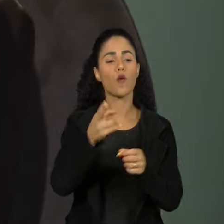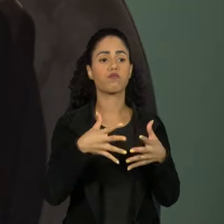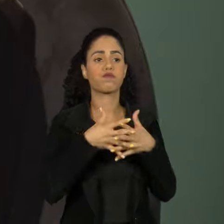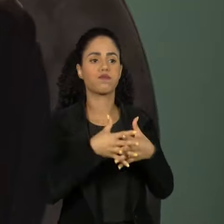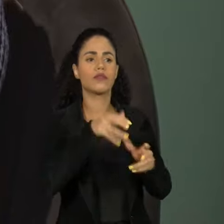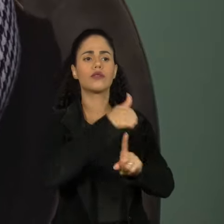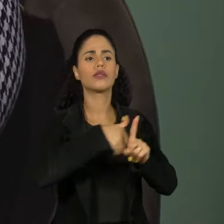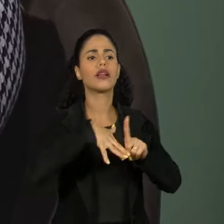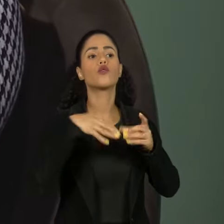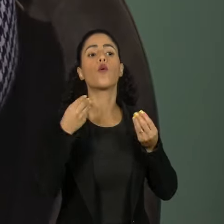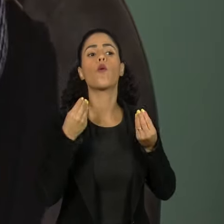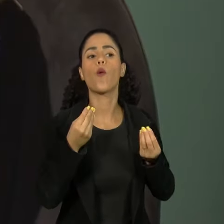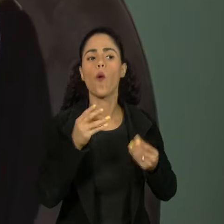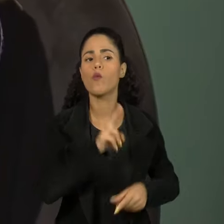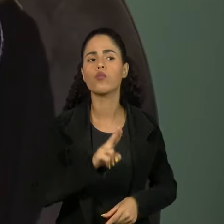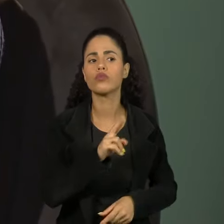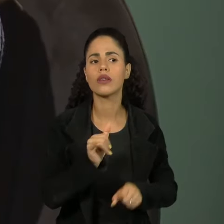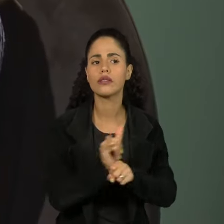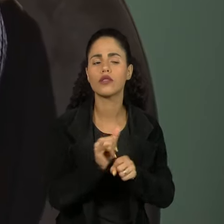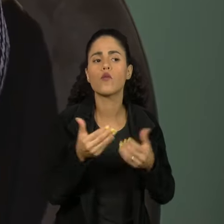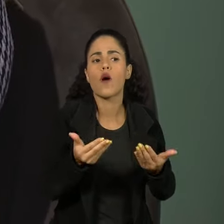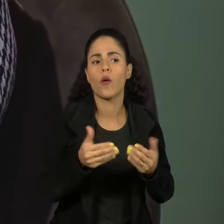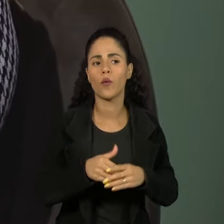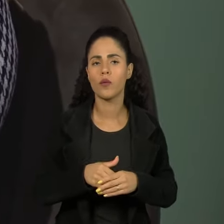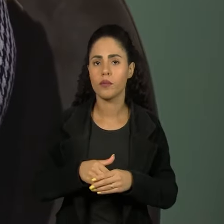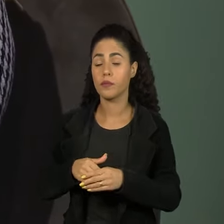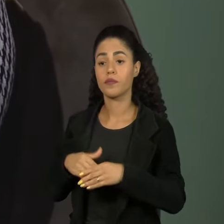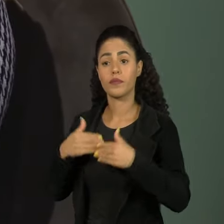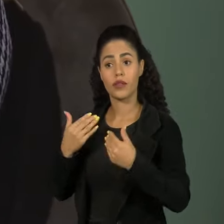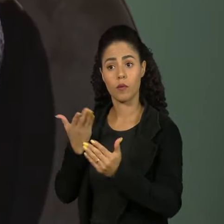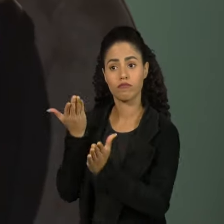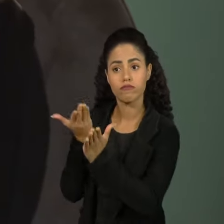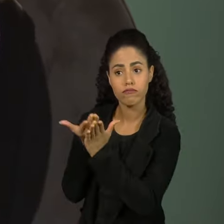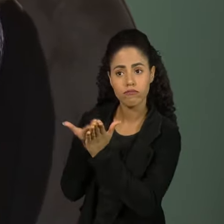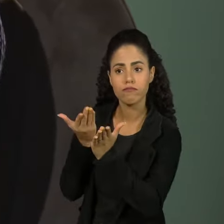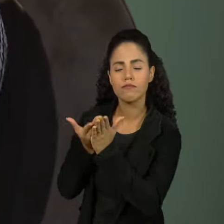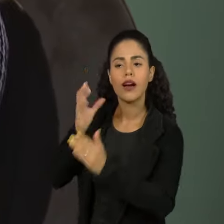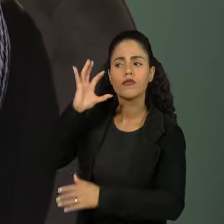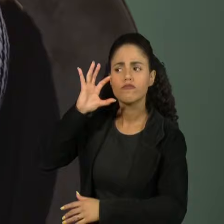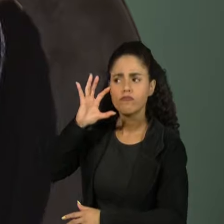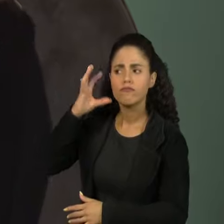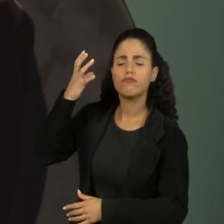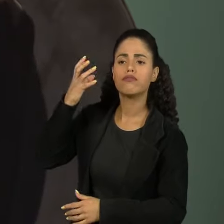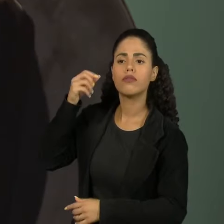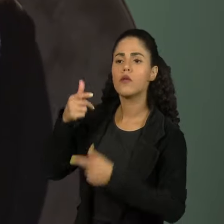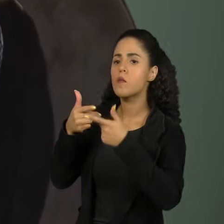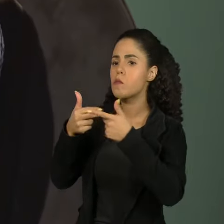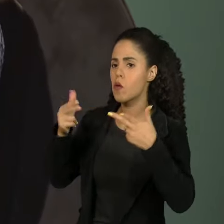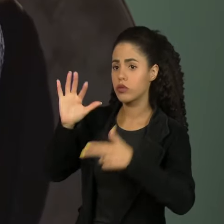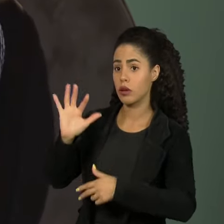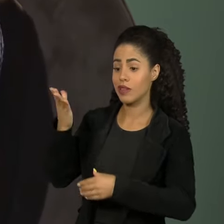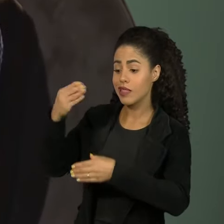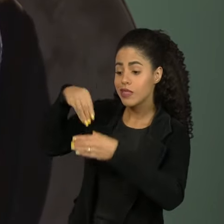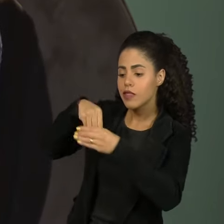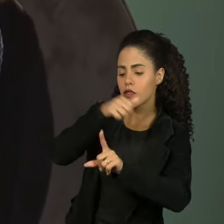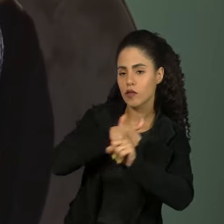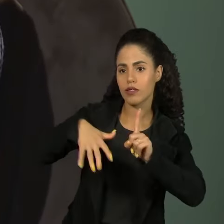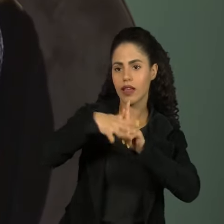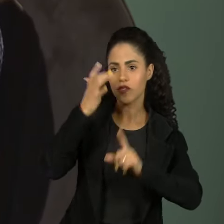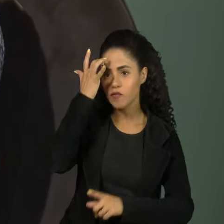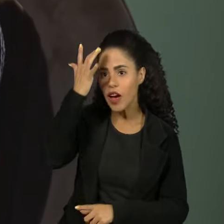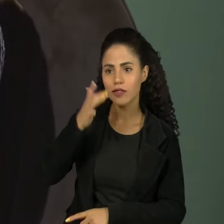sociedade? Para estudar uma solução, né, para algo da sociedade não é